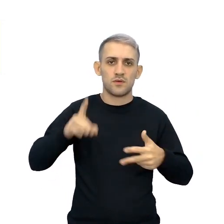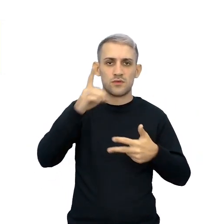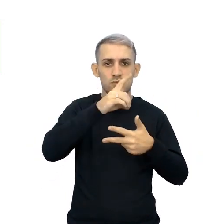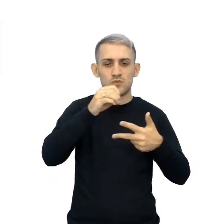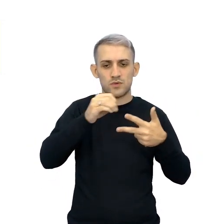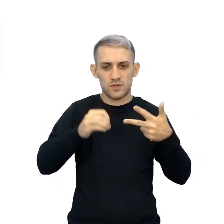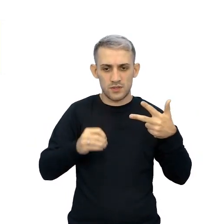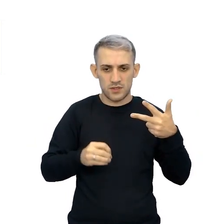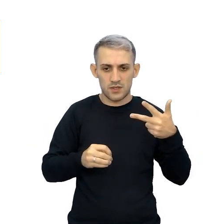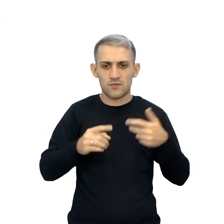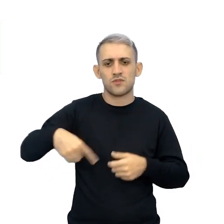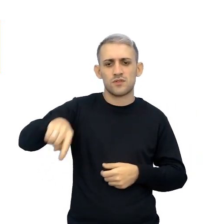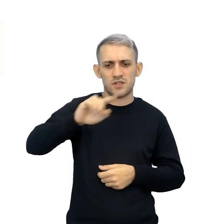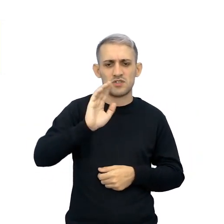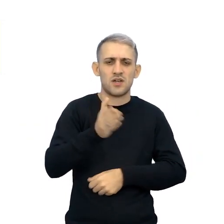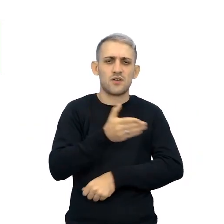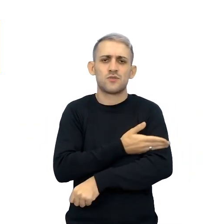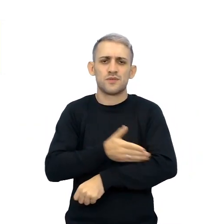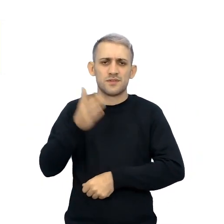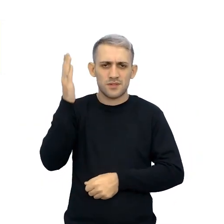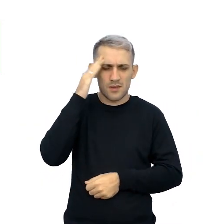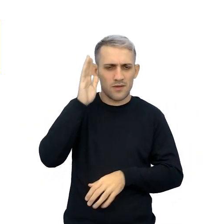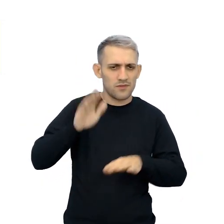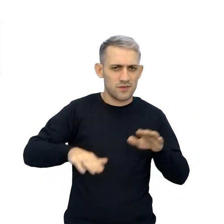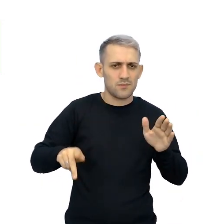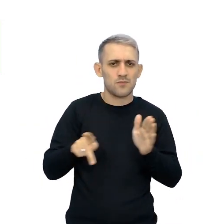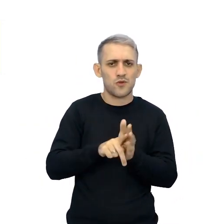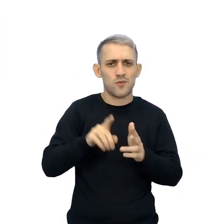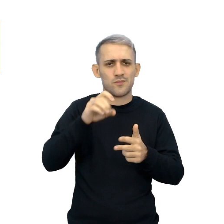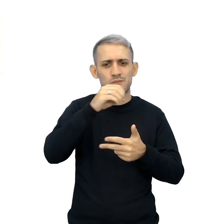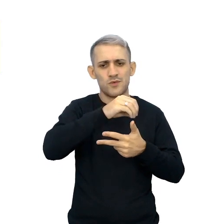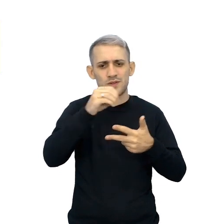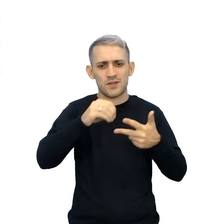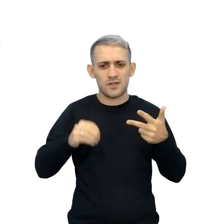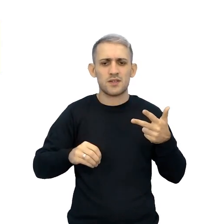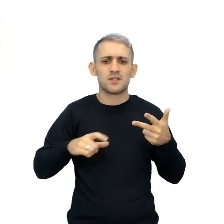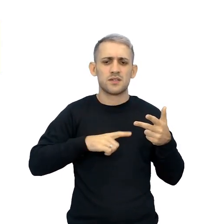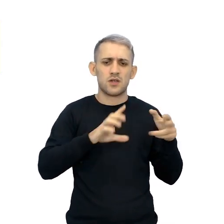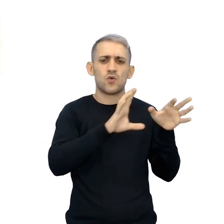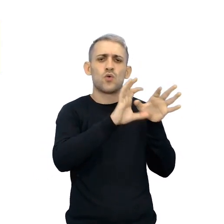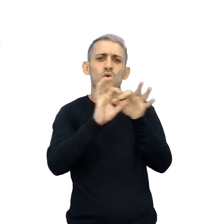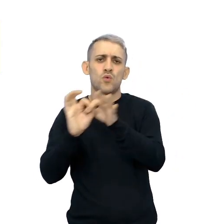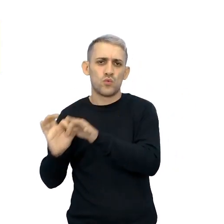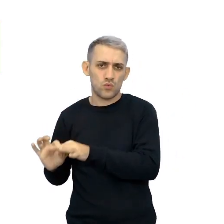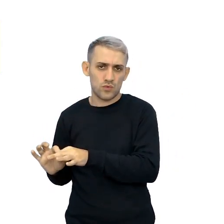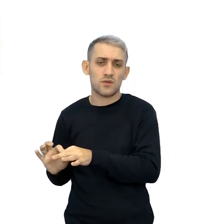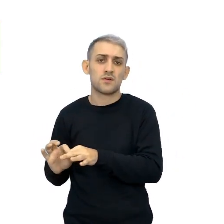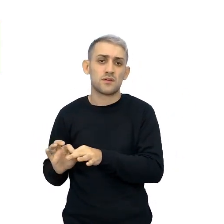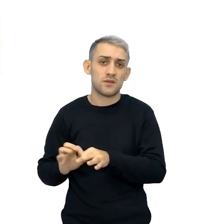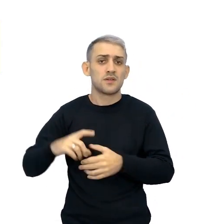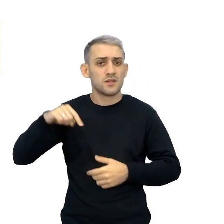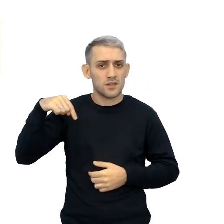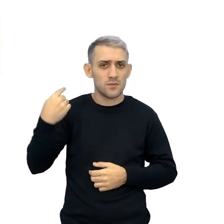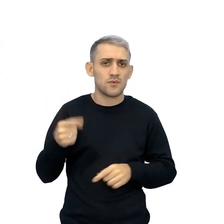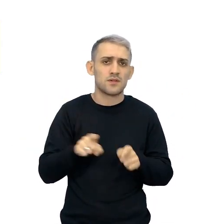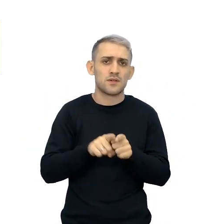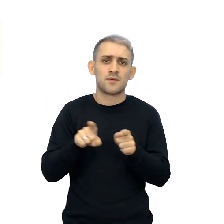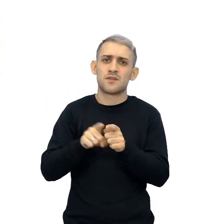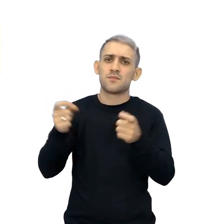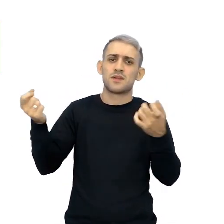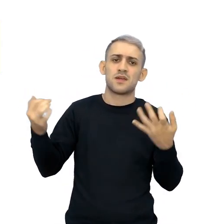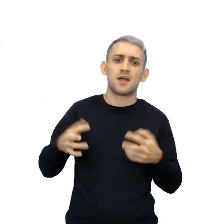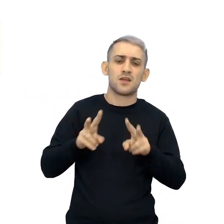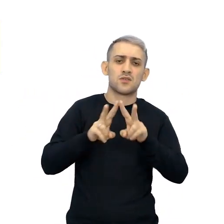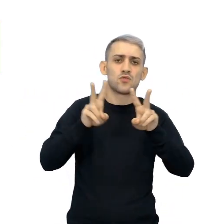estão acostumados, né, as questões do Enem normalmente são contextualizadas. E aí, daqui a pouco o Valdir vai falar sobre ela,